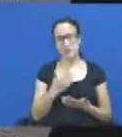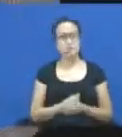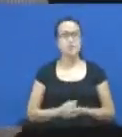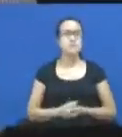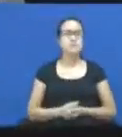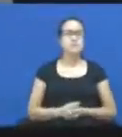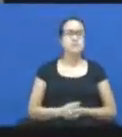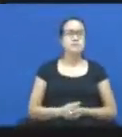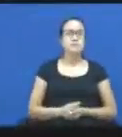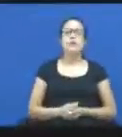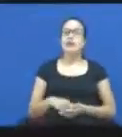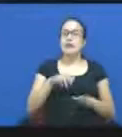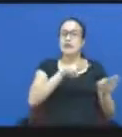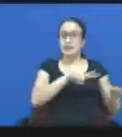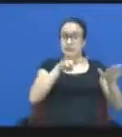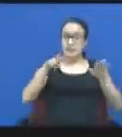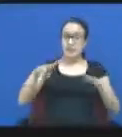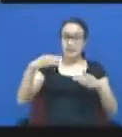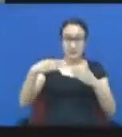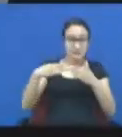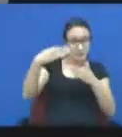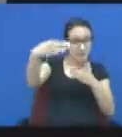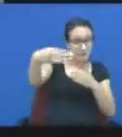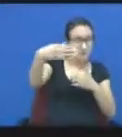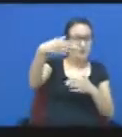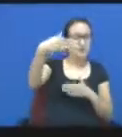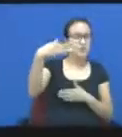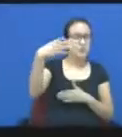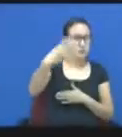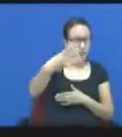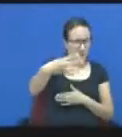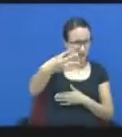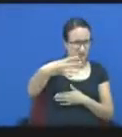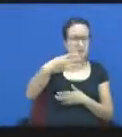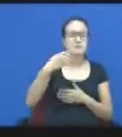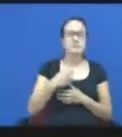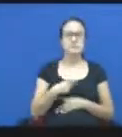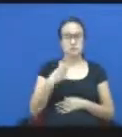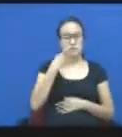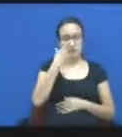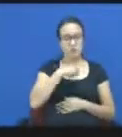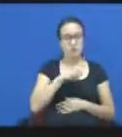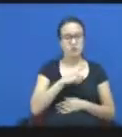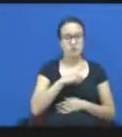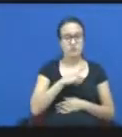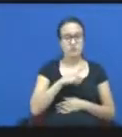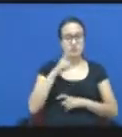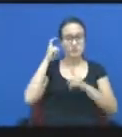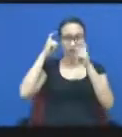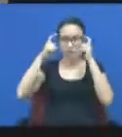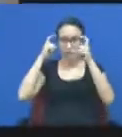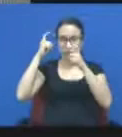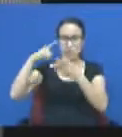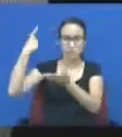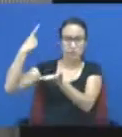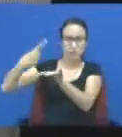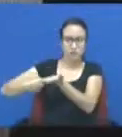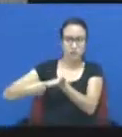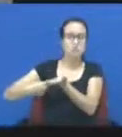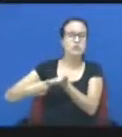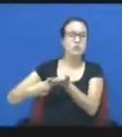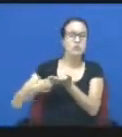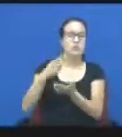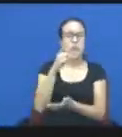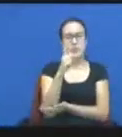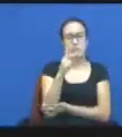próxima semana, na quarta-feira que vem, eu já tenho uma reunião marcada lá no PROCON, justamente para